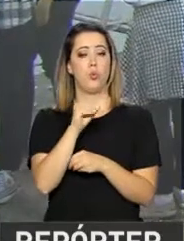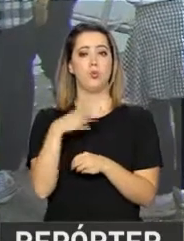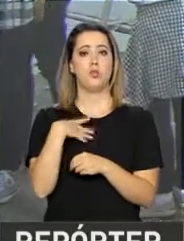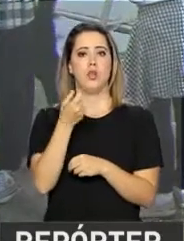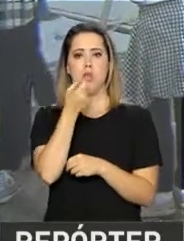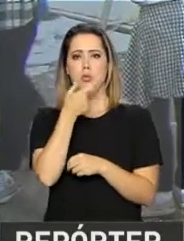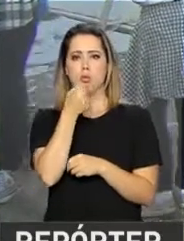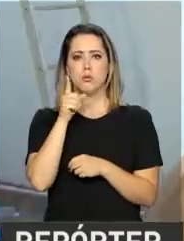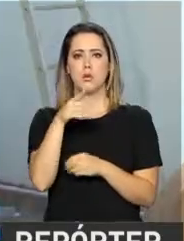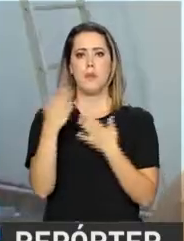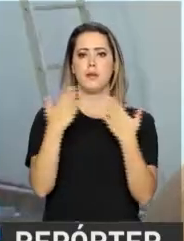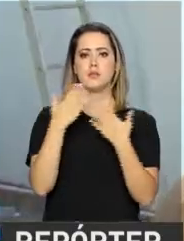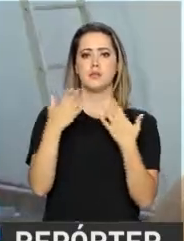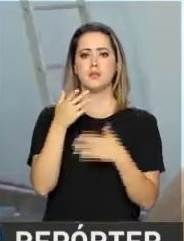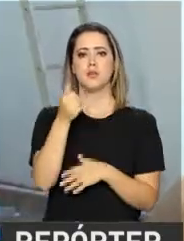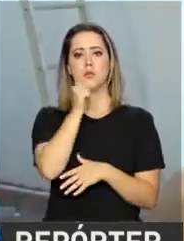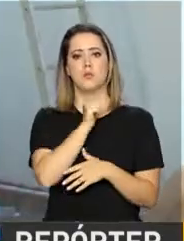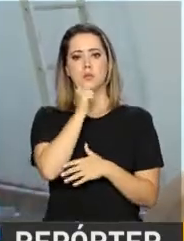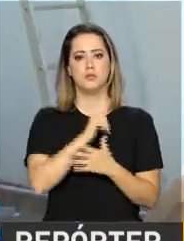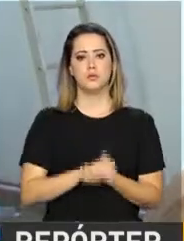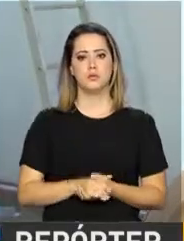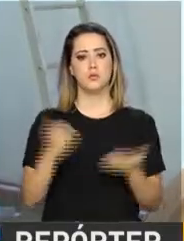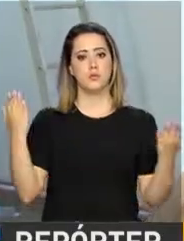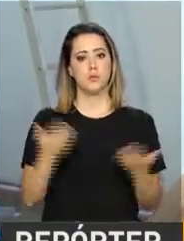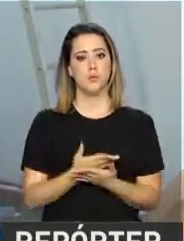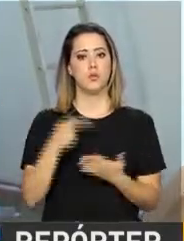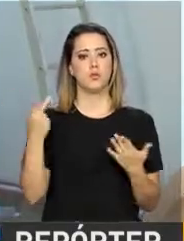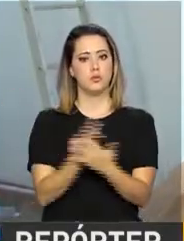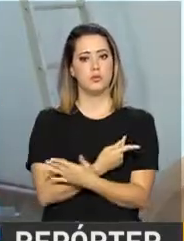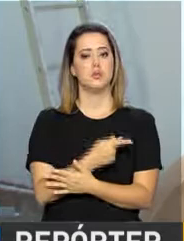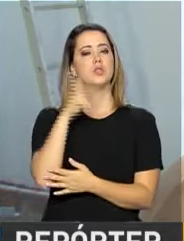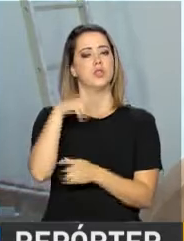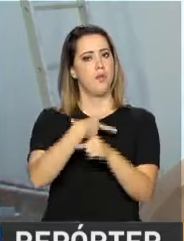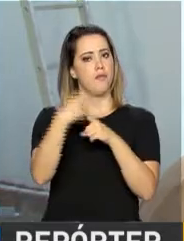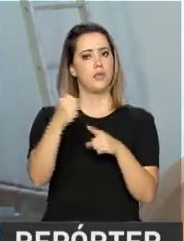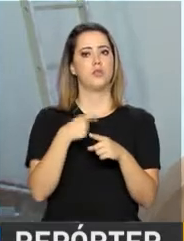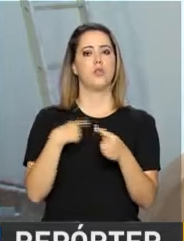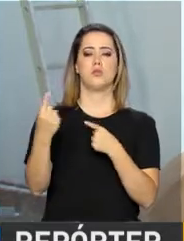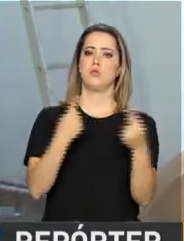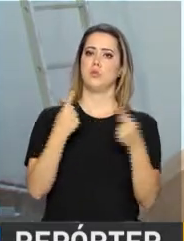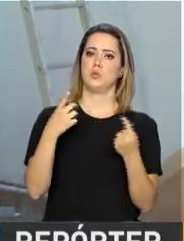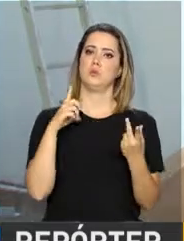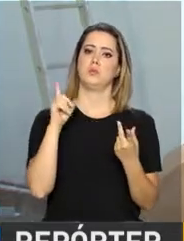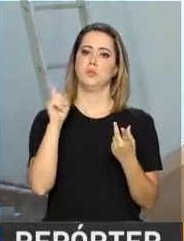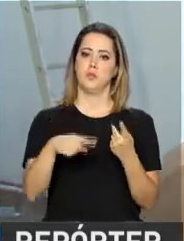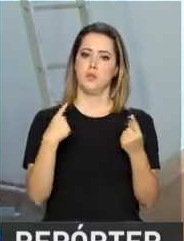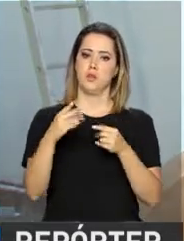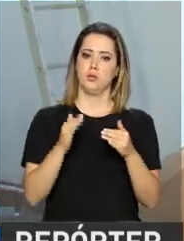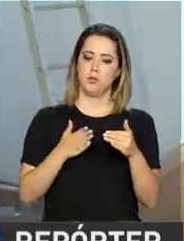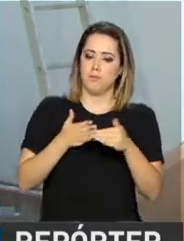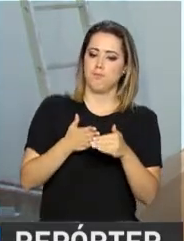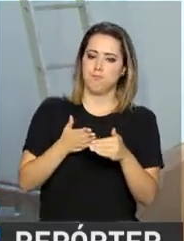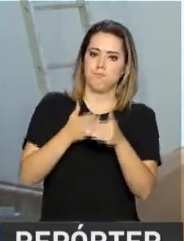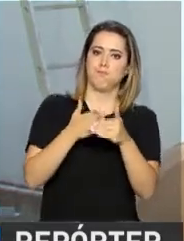parecida com uma mulher foi o sentimento é de realização e de vitória né a cada a cada barreira